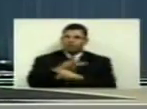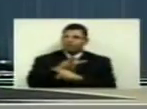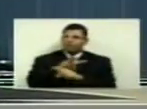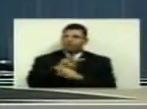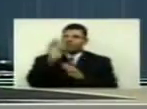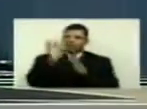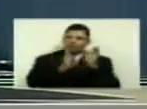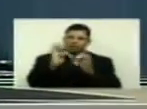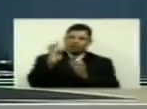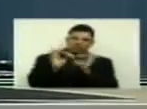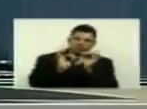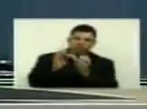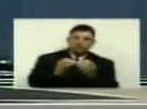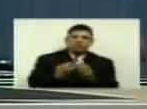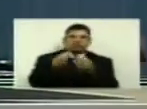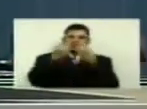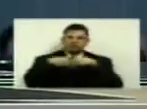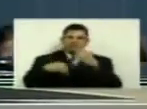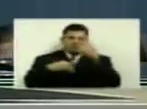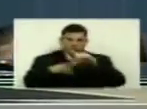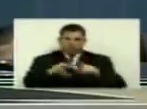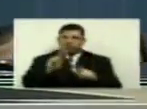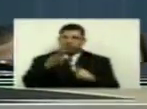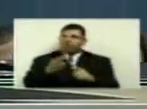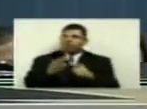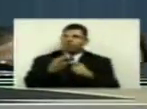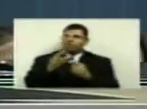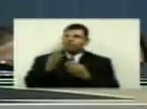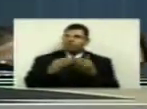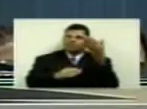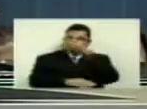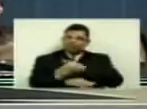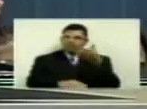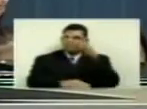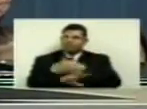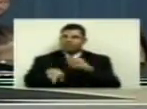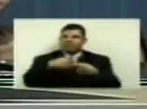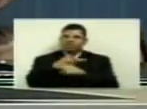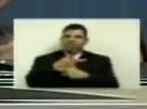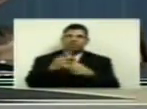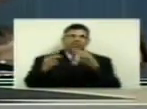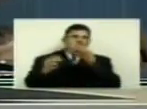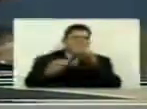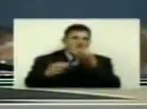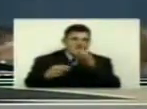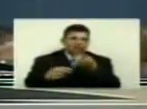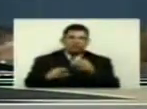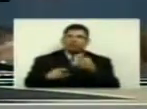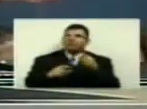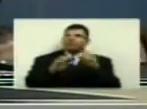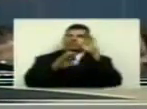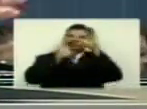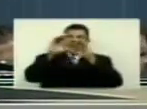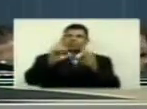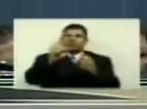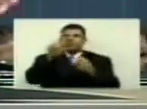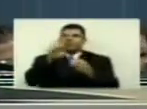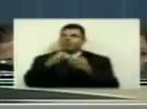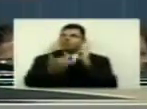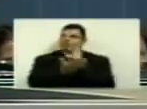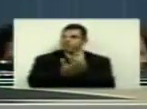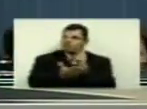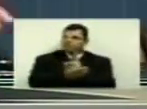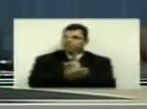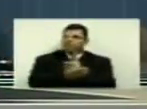ou arruma um outro jeito de receber, ou utiliza para investimentos em obras questionáveis, e o Poder Legislativo